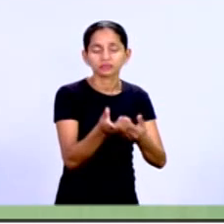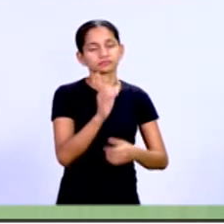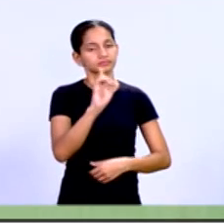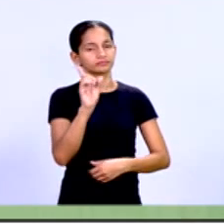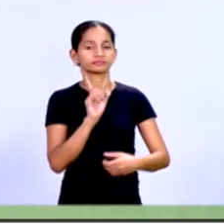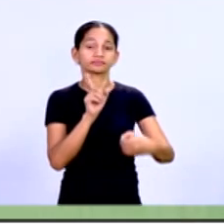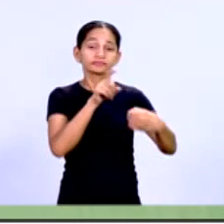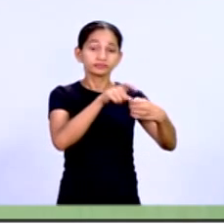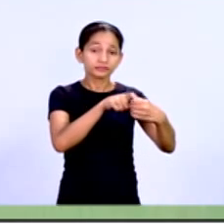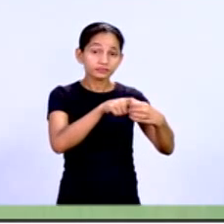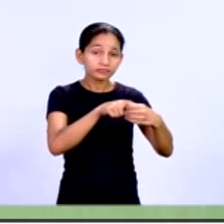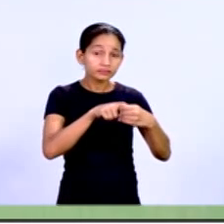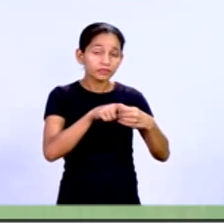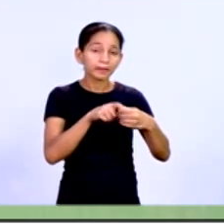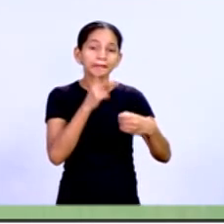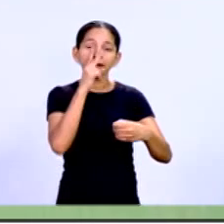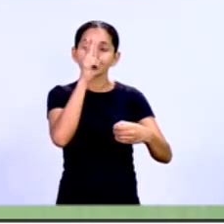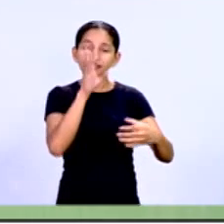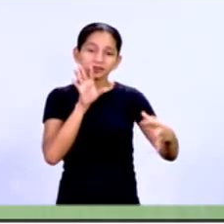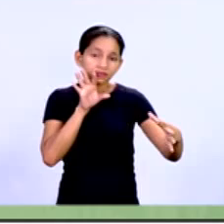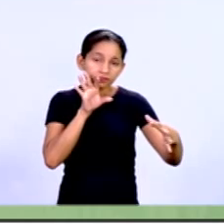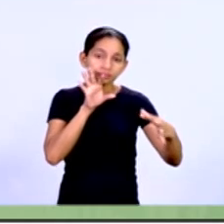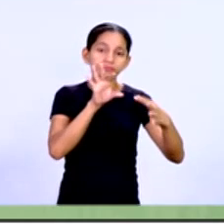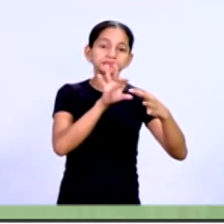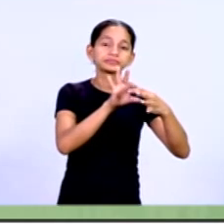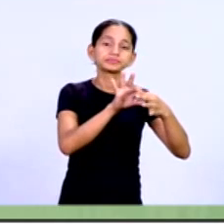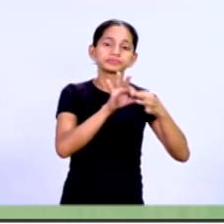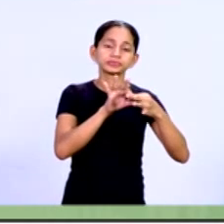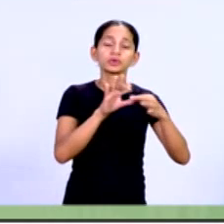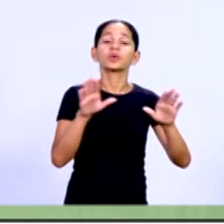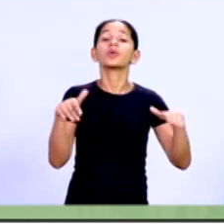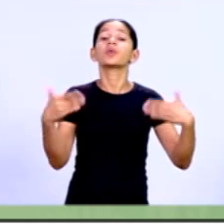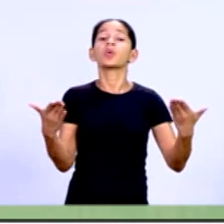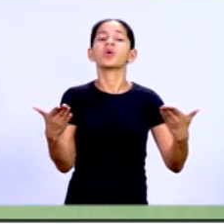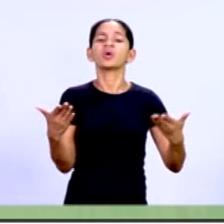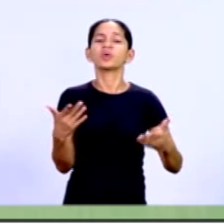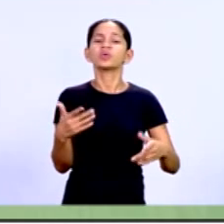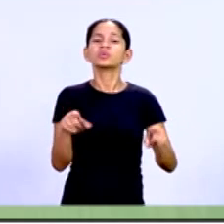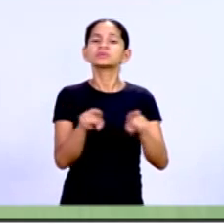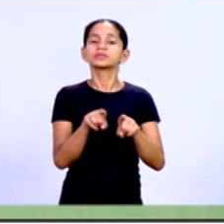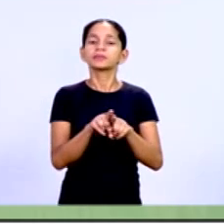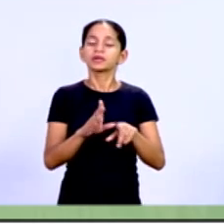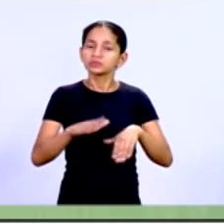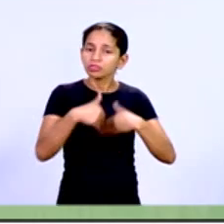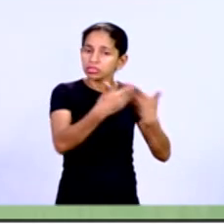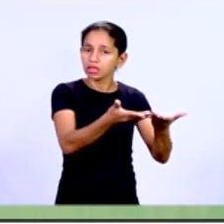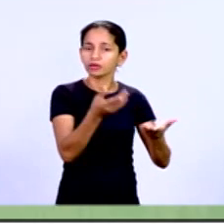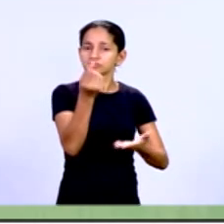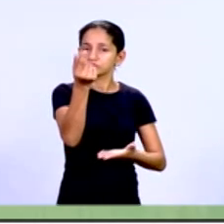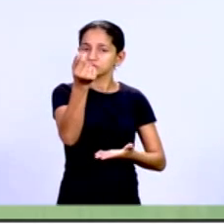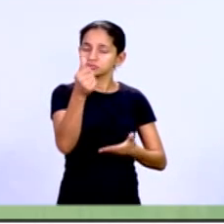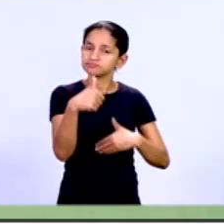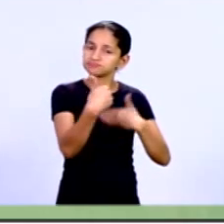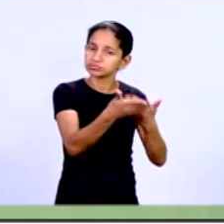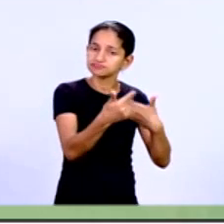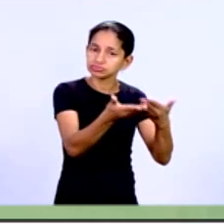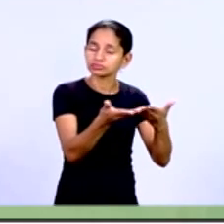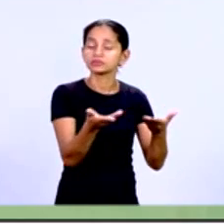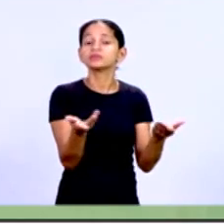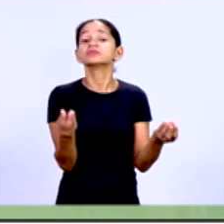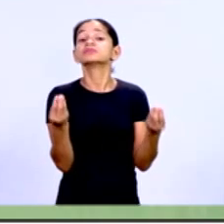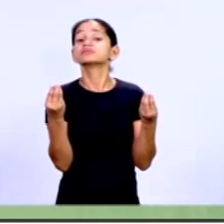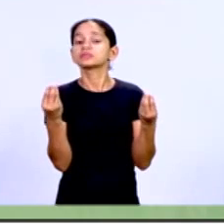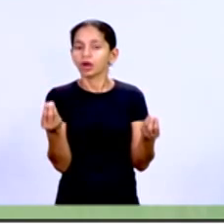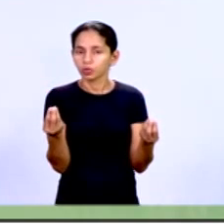sócio. Sim, professor, o que muda com isso? Ele não cedeu o dinheiro para a empresa, não forneceu? Forneceu. O que muda é o